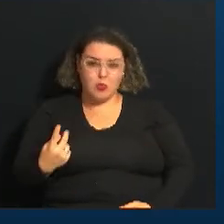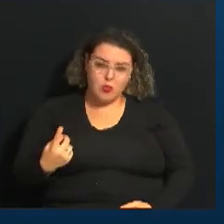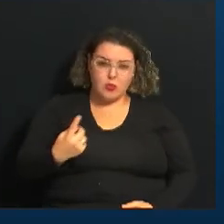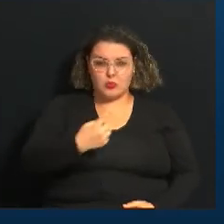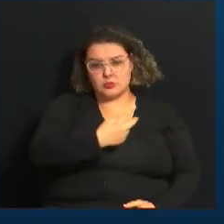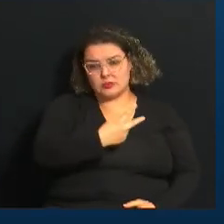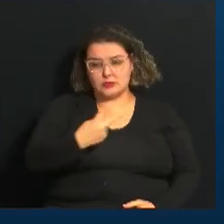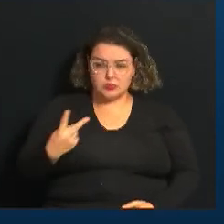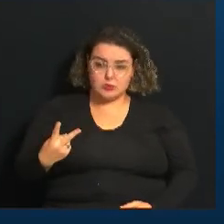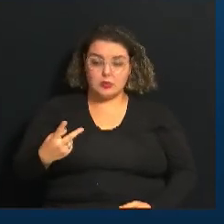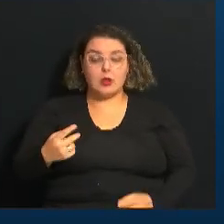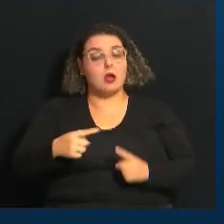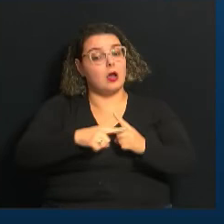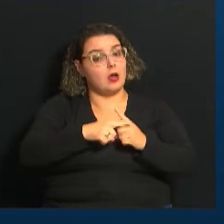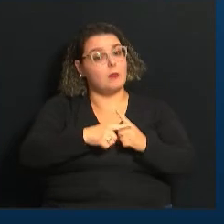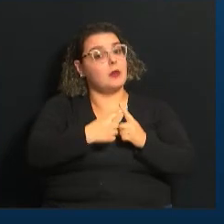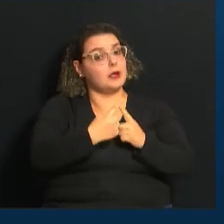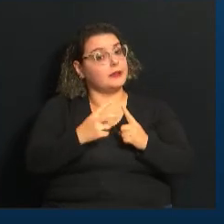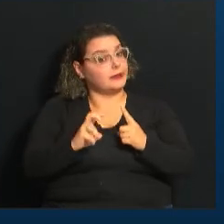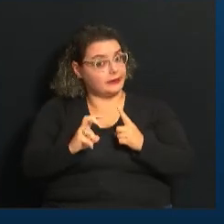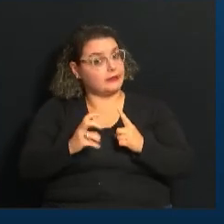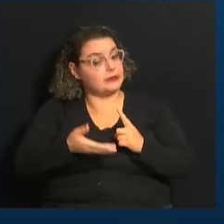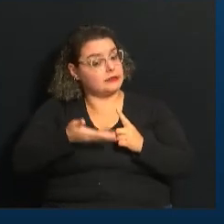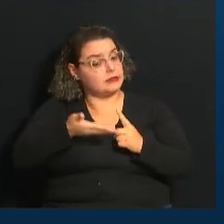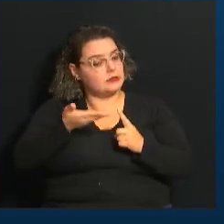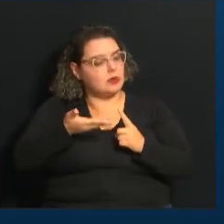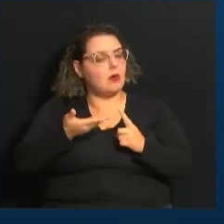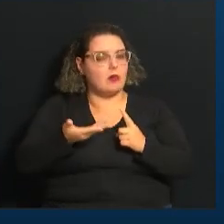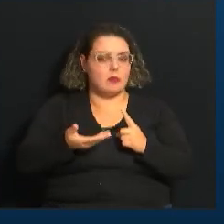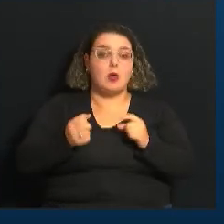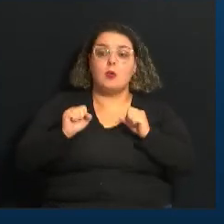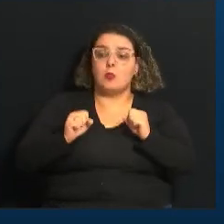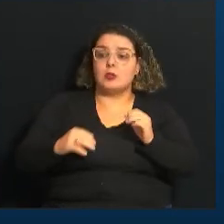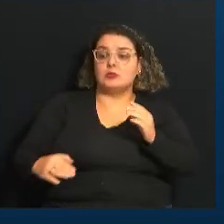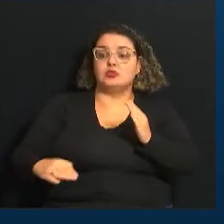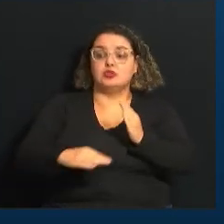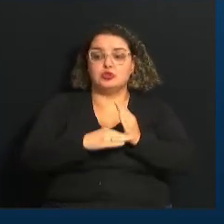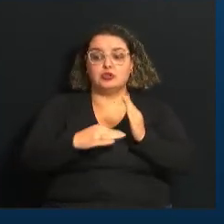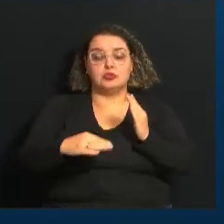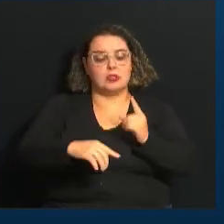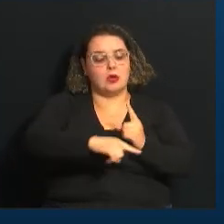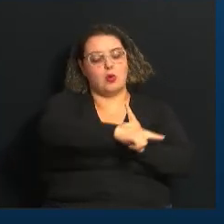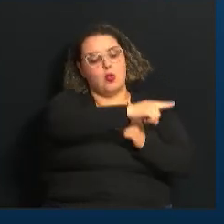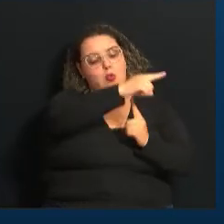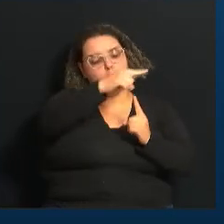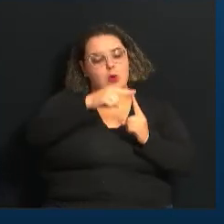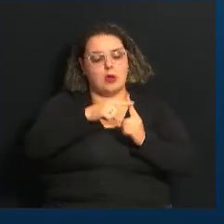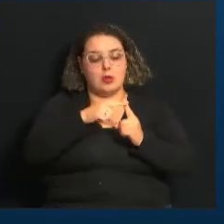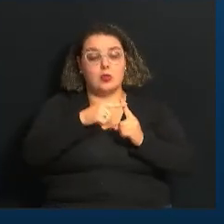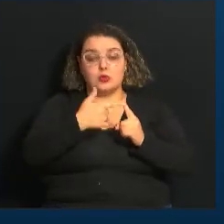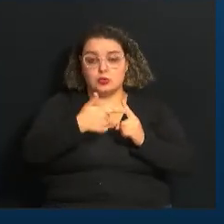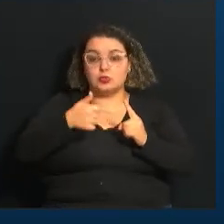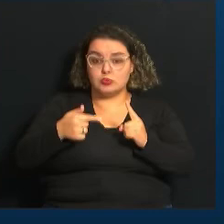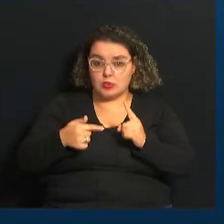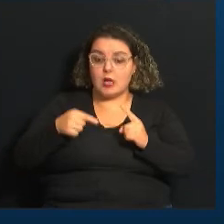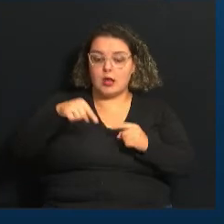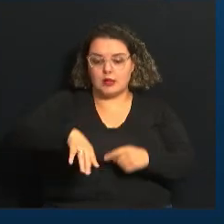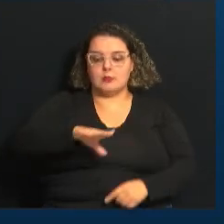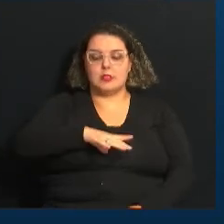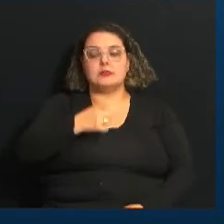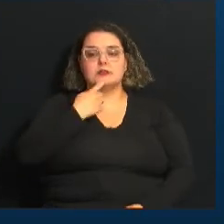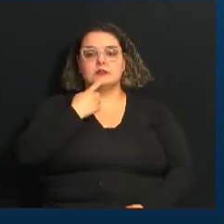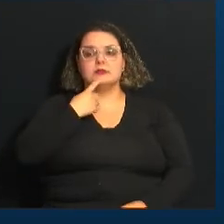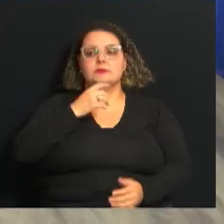de 15 graus, essa temperatura sobe, podendo chegar aos 27 graus aqui para a cidade de